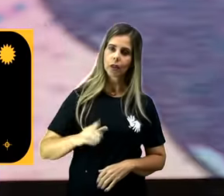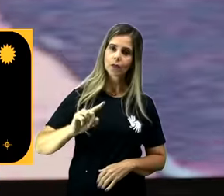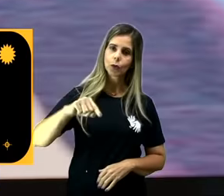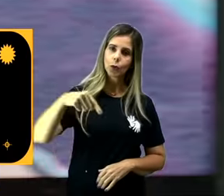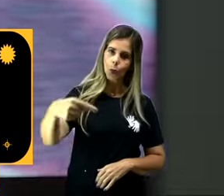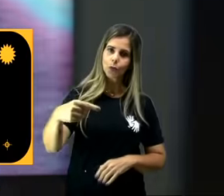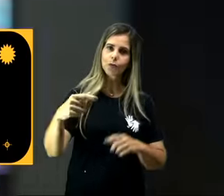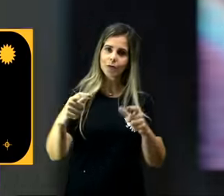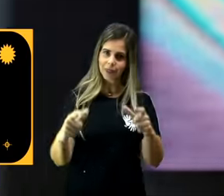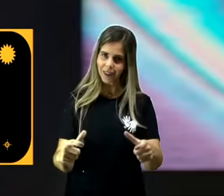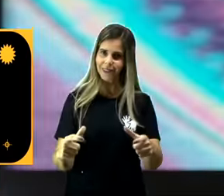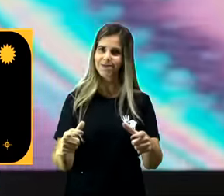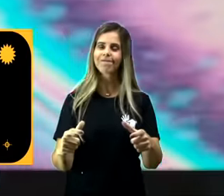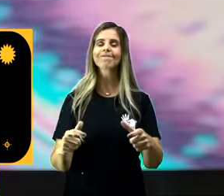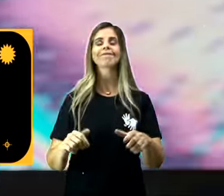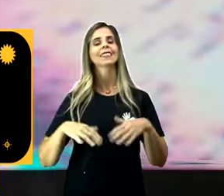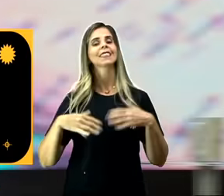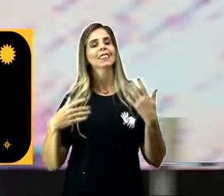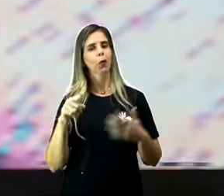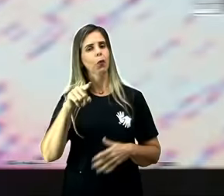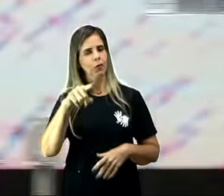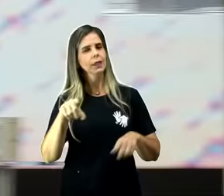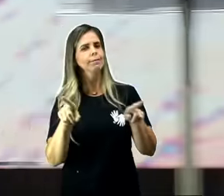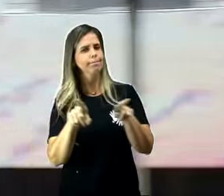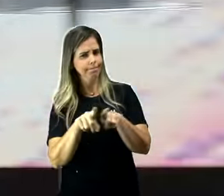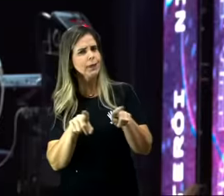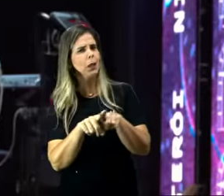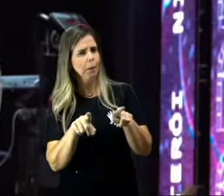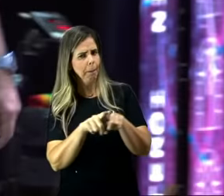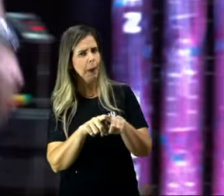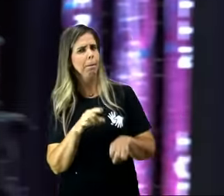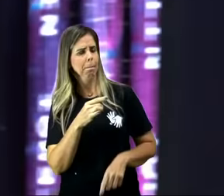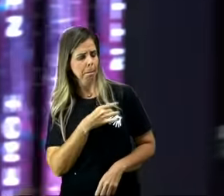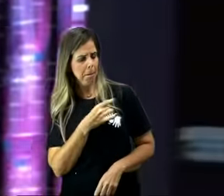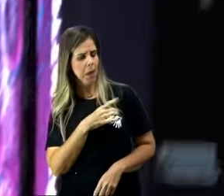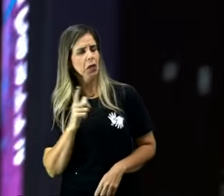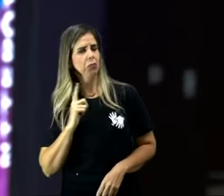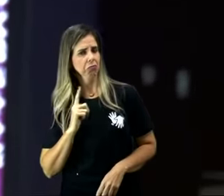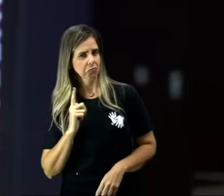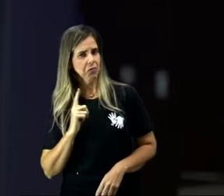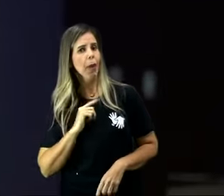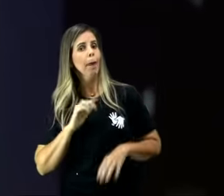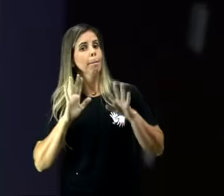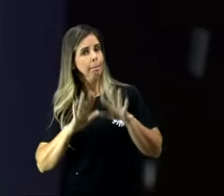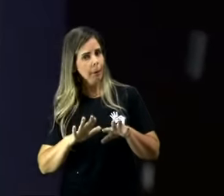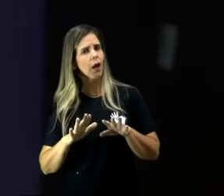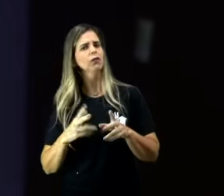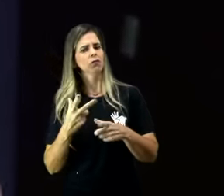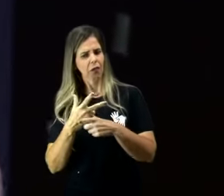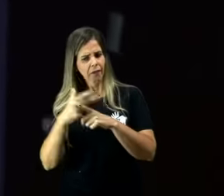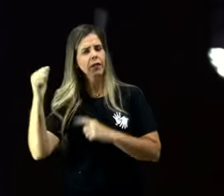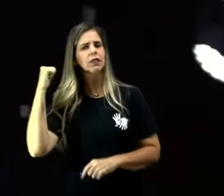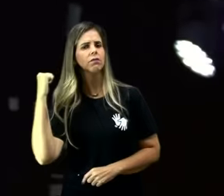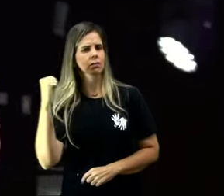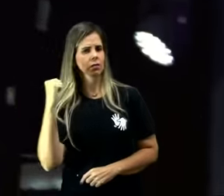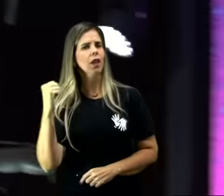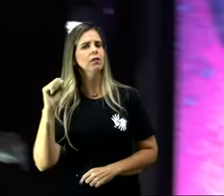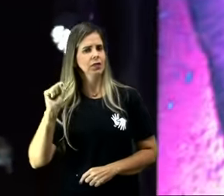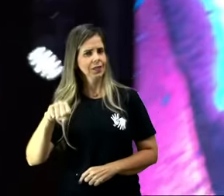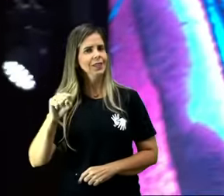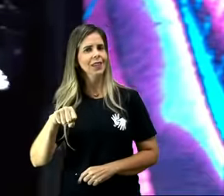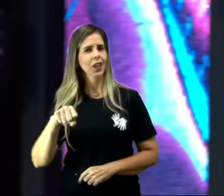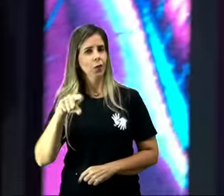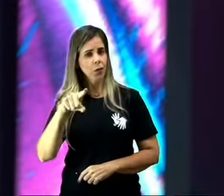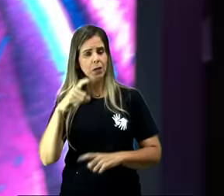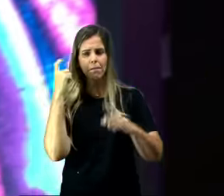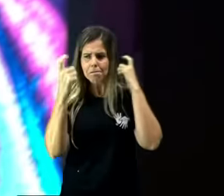filho. Tu vai chegar, tu vai com medo, mas vai. Tu vai apavorado, mas vai. Tu vai preocupado, mas vai. Levanta